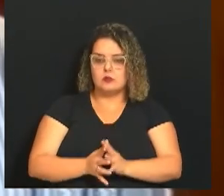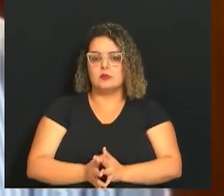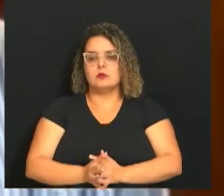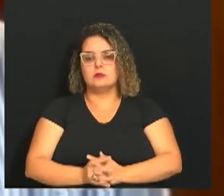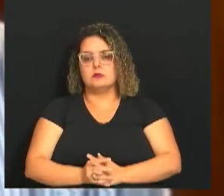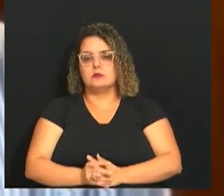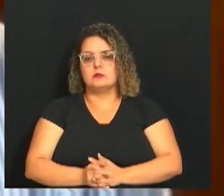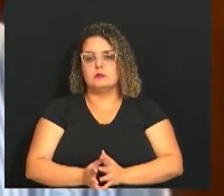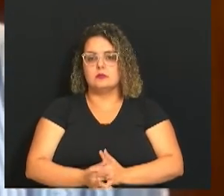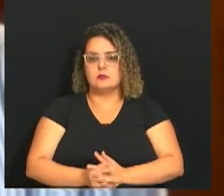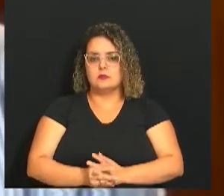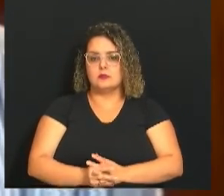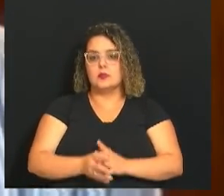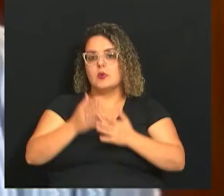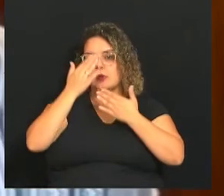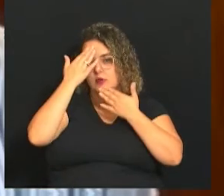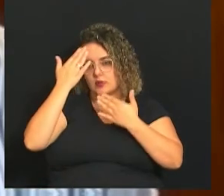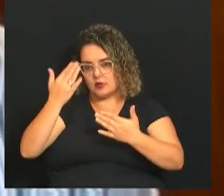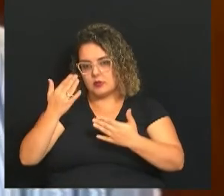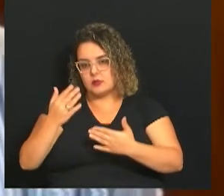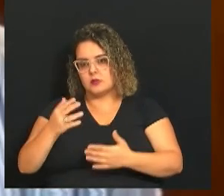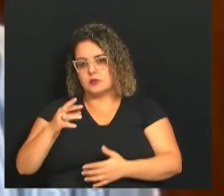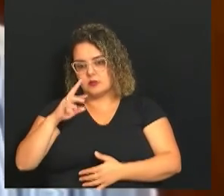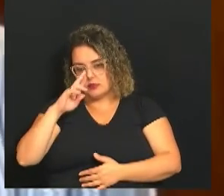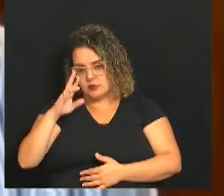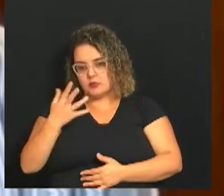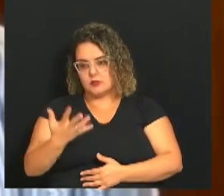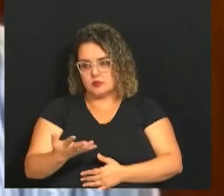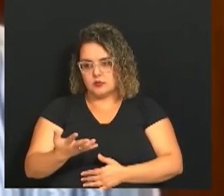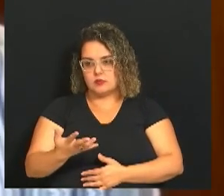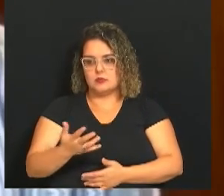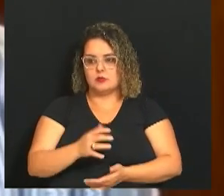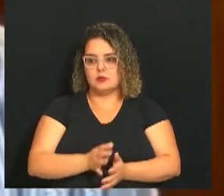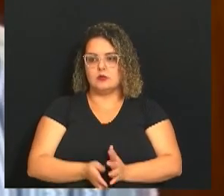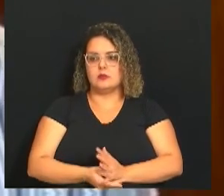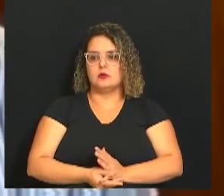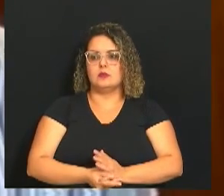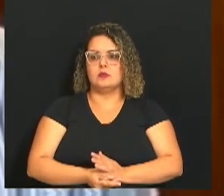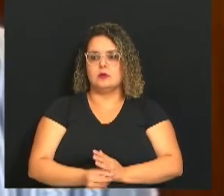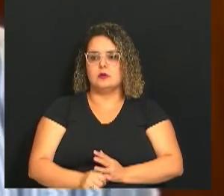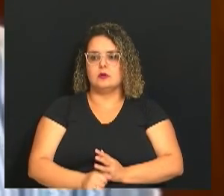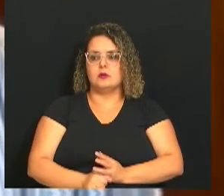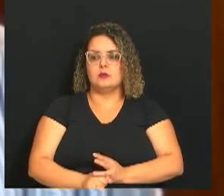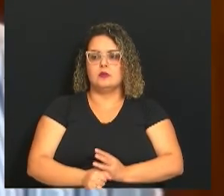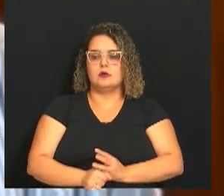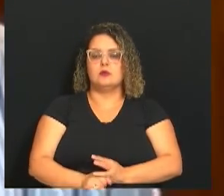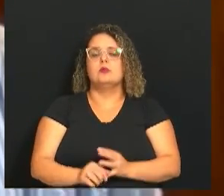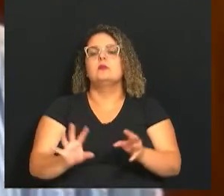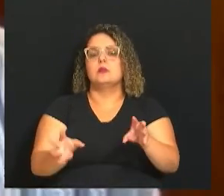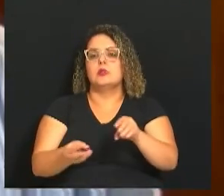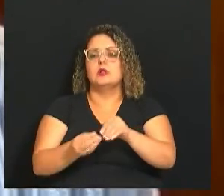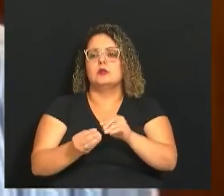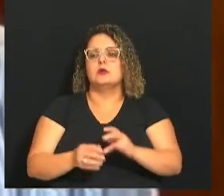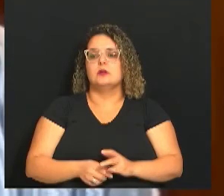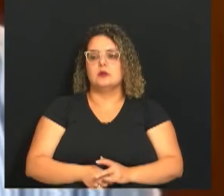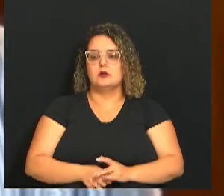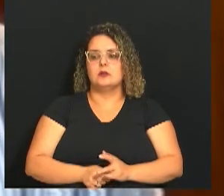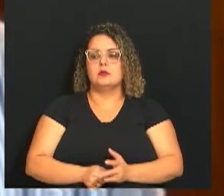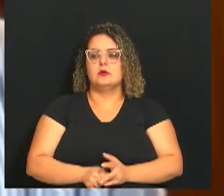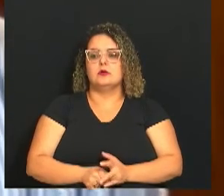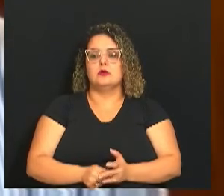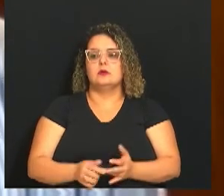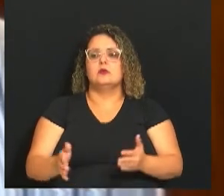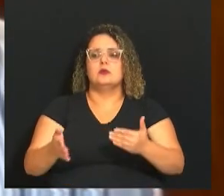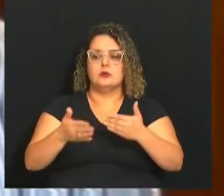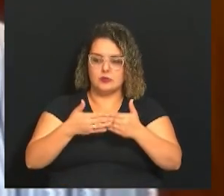E agradecer, doutor, mais uma vez. Passo as palavras para o senhor para considerações finais. E assim nós